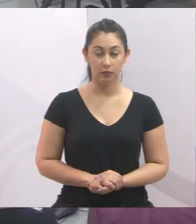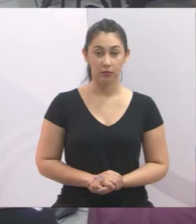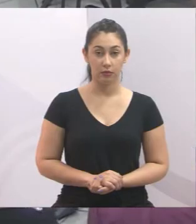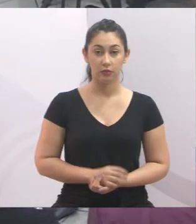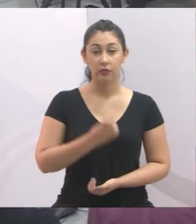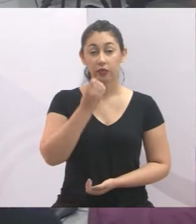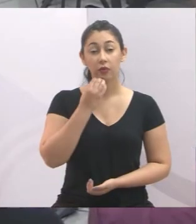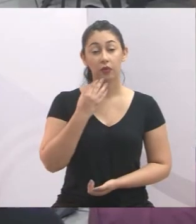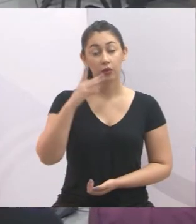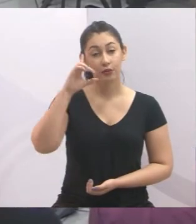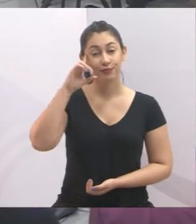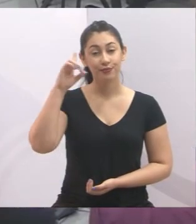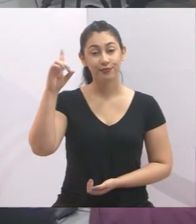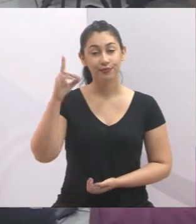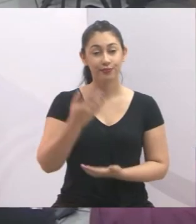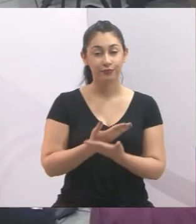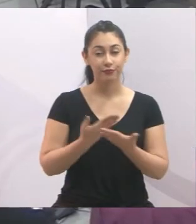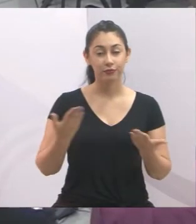Bom dia a todos.